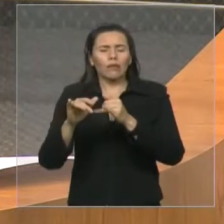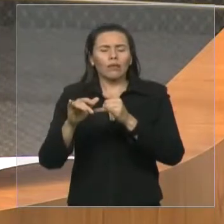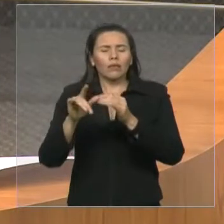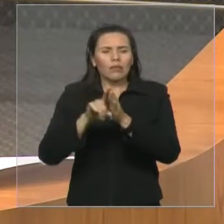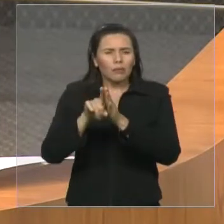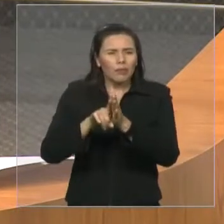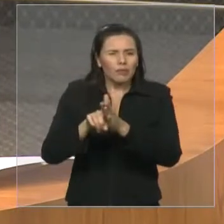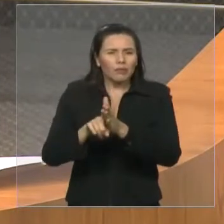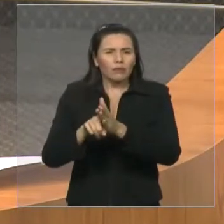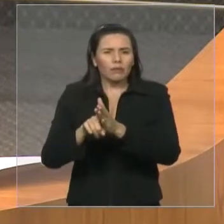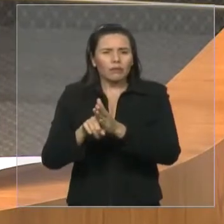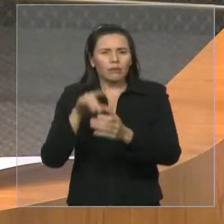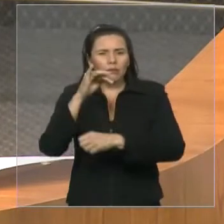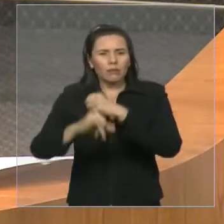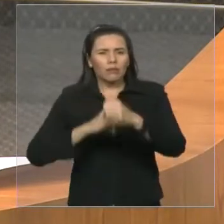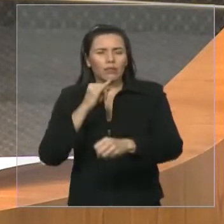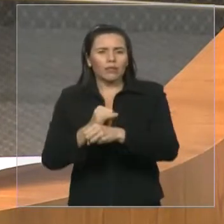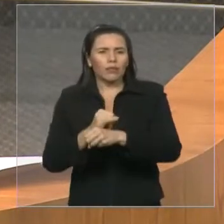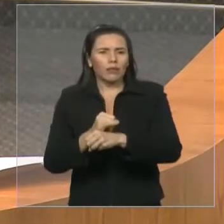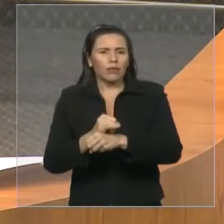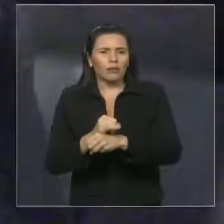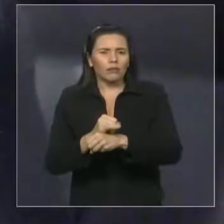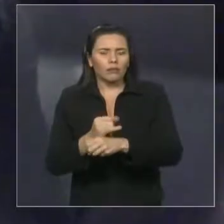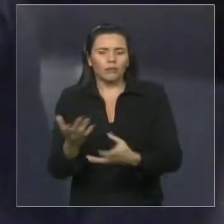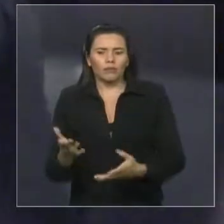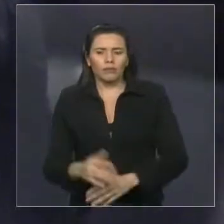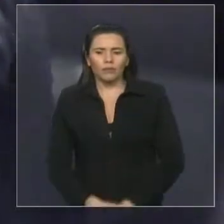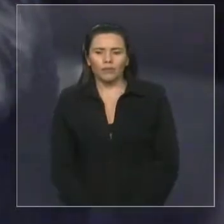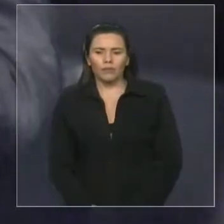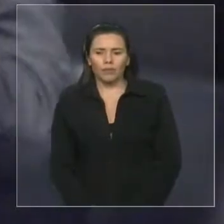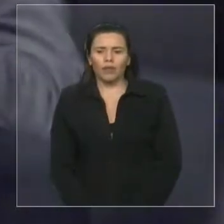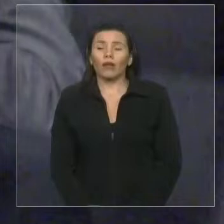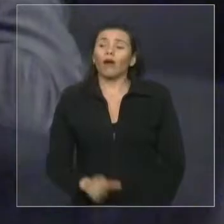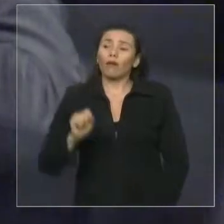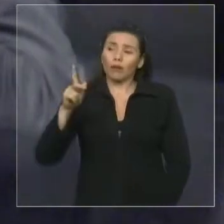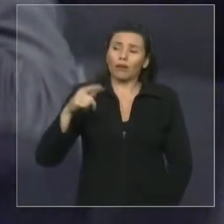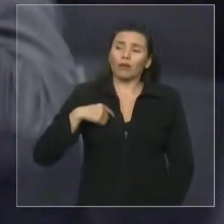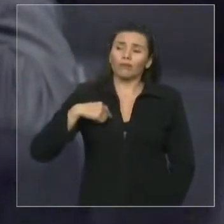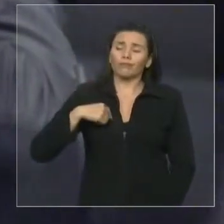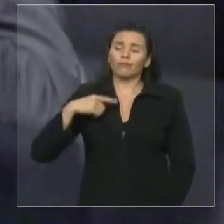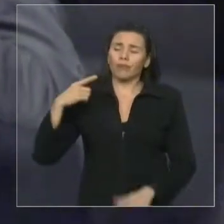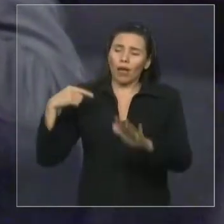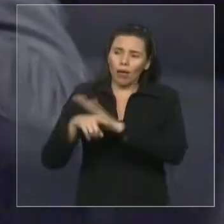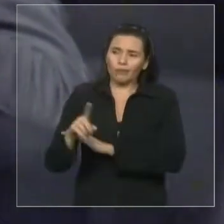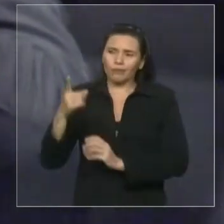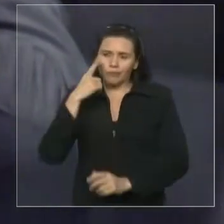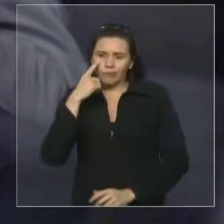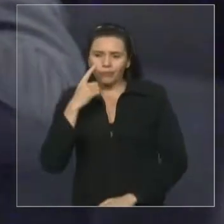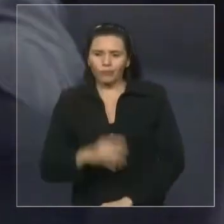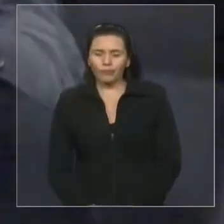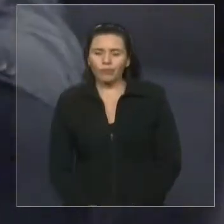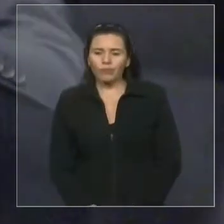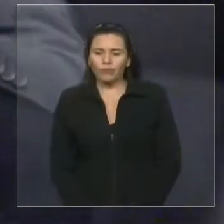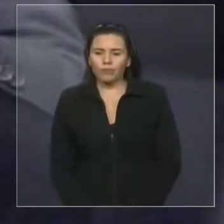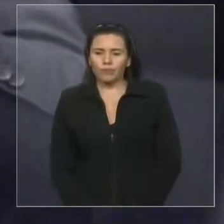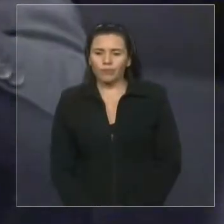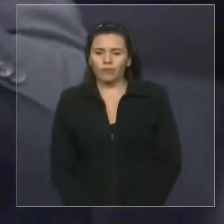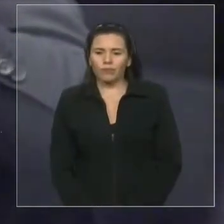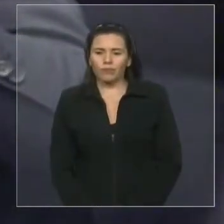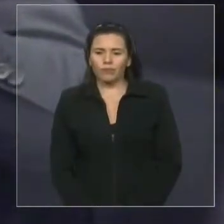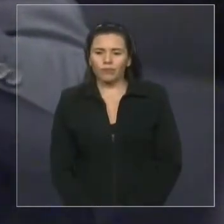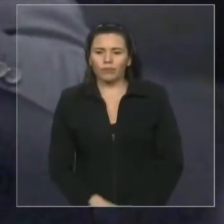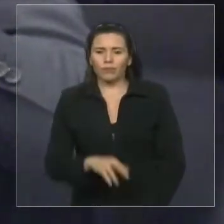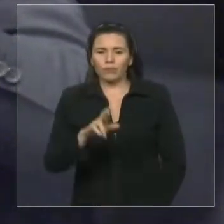bem deputado aqui para você ver aqui. Só me tire uma dúvida, só uma dúvida. O bairro da Cidade Olímpica é adjacente do bairro